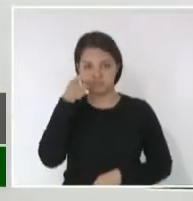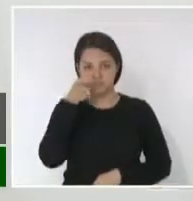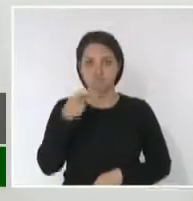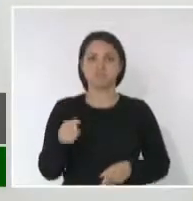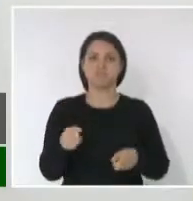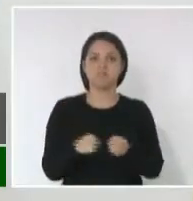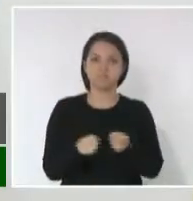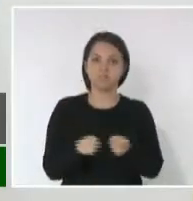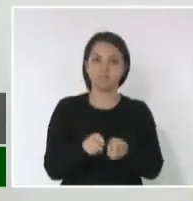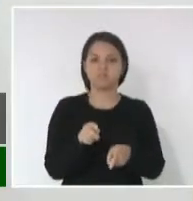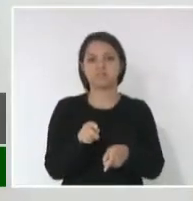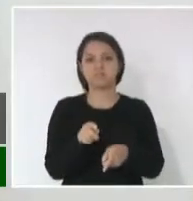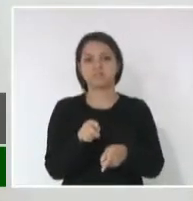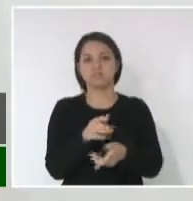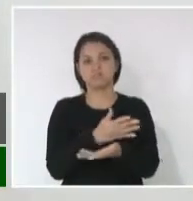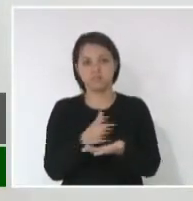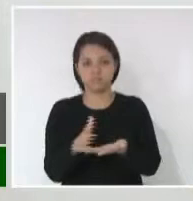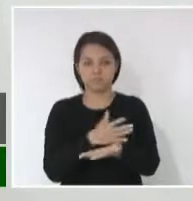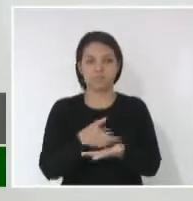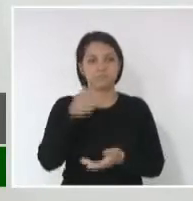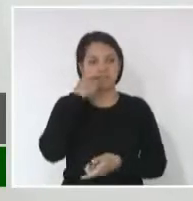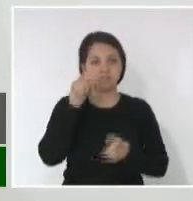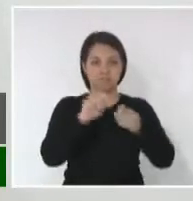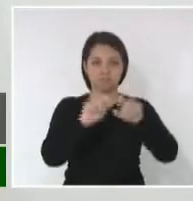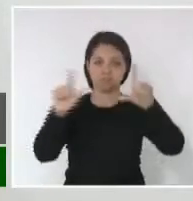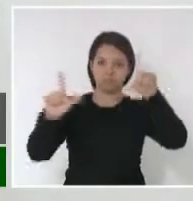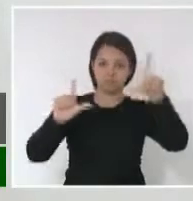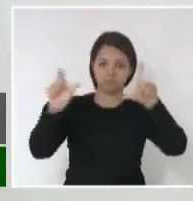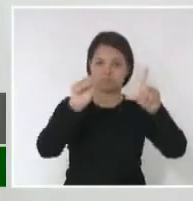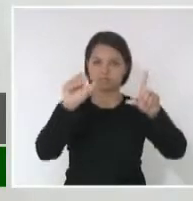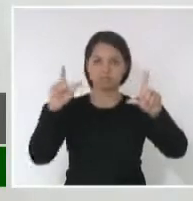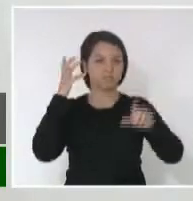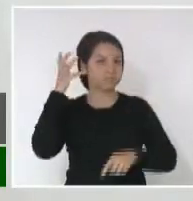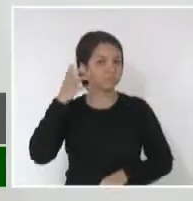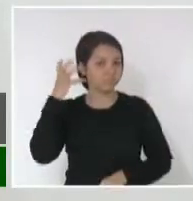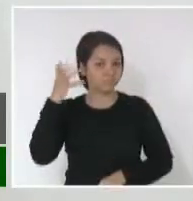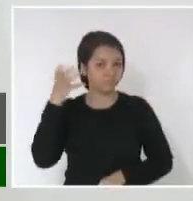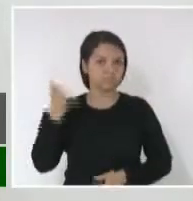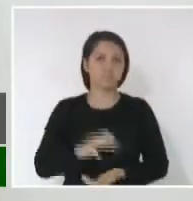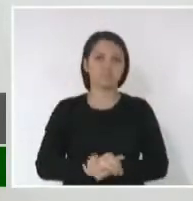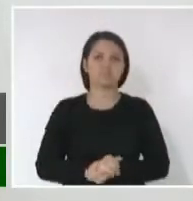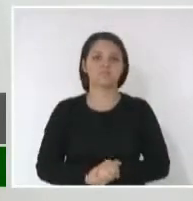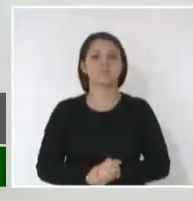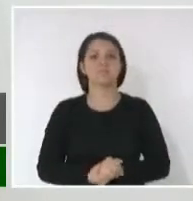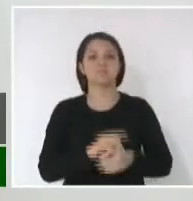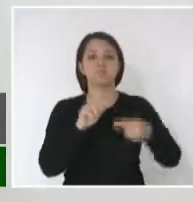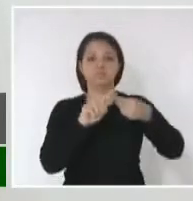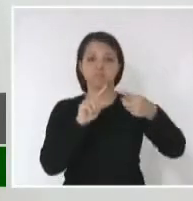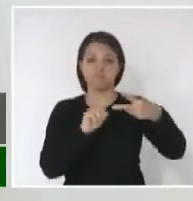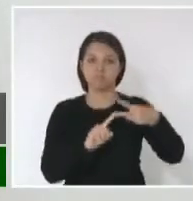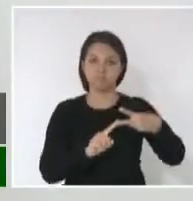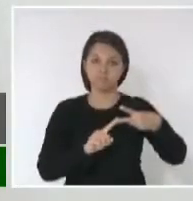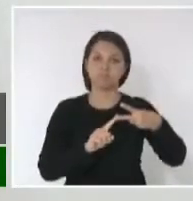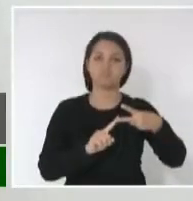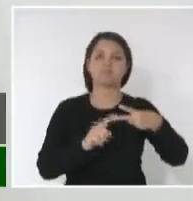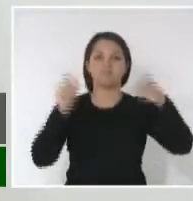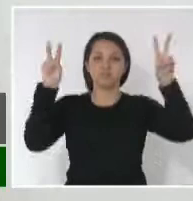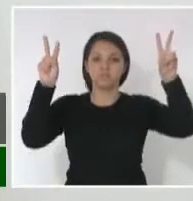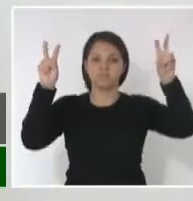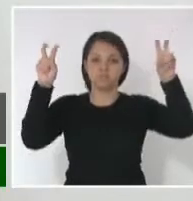nos acompanhando pelas redes sociais e pela TVA e pela Rádio Digital, eu tenho dois assuntos, deputado presidente